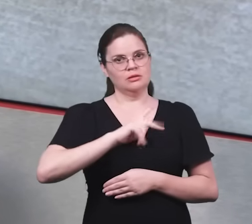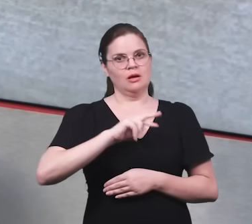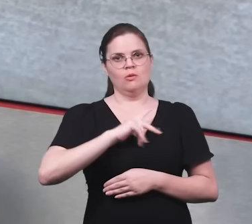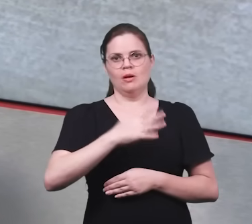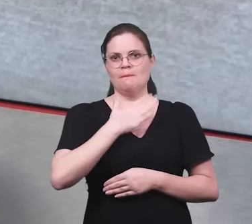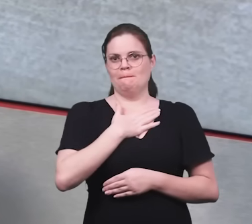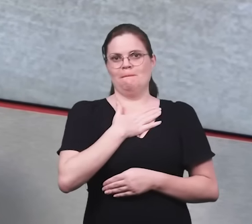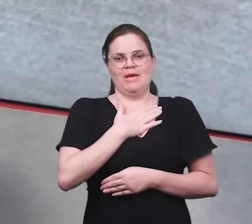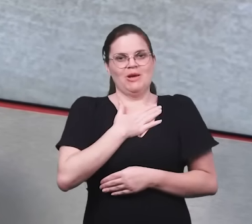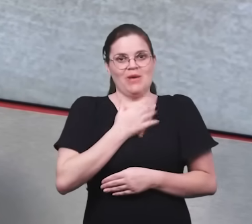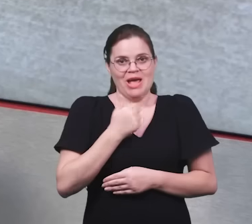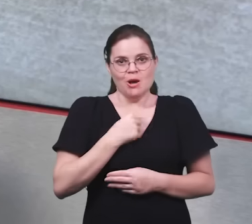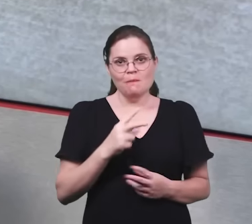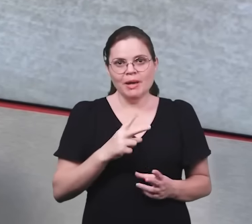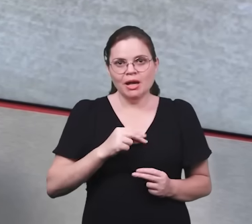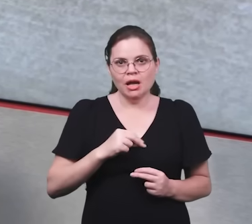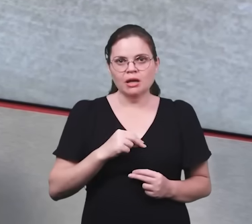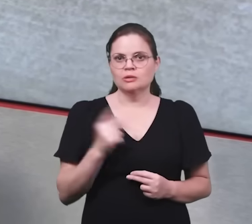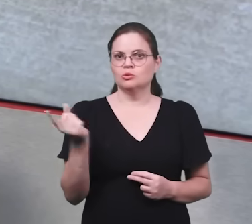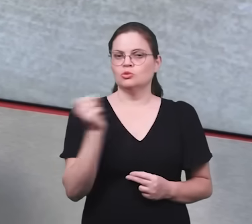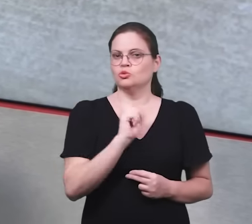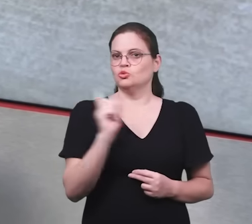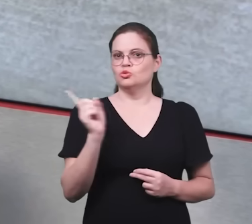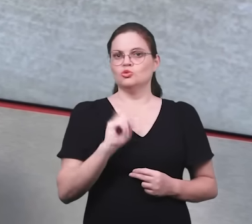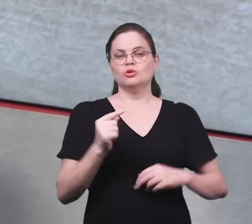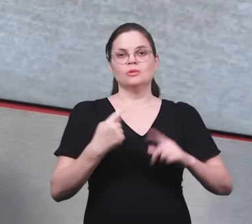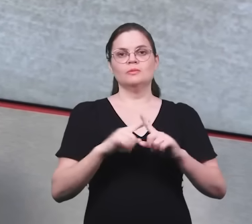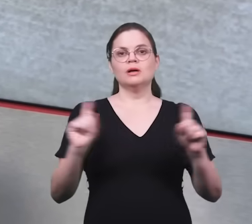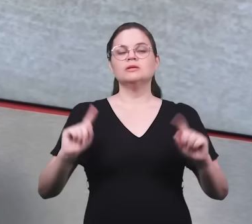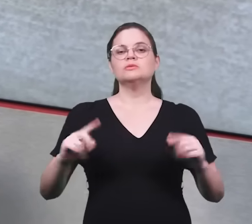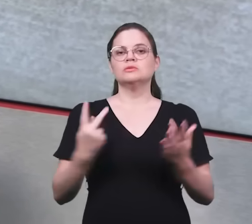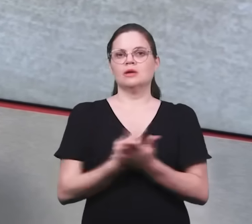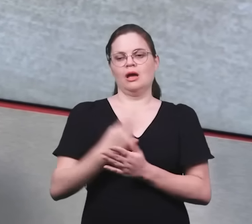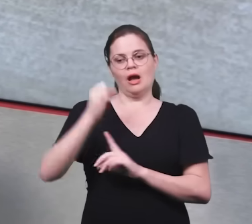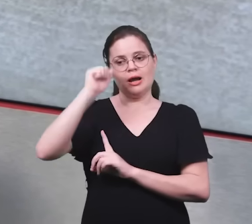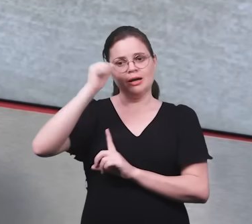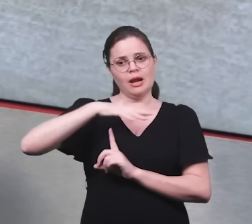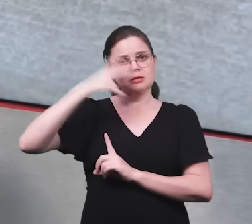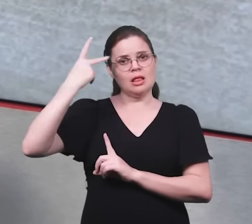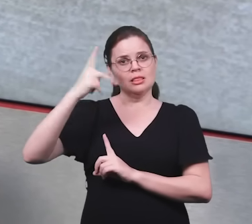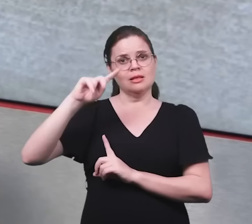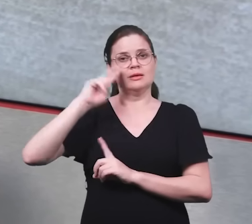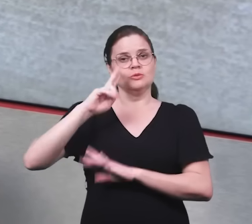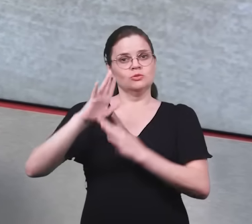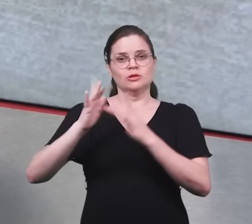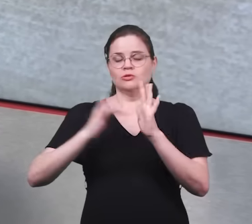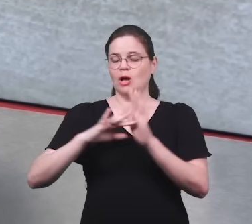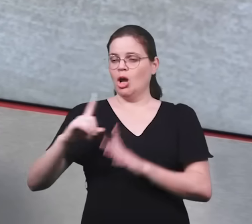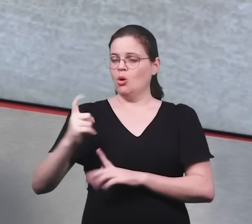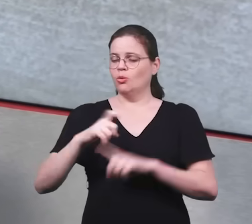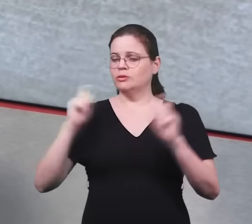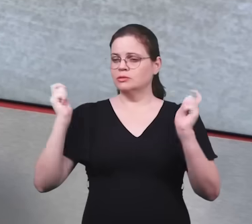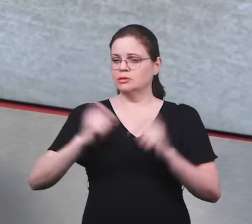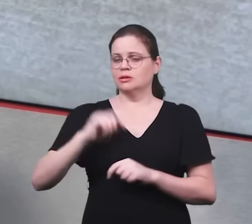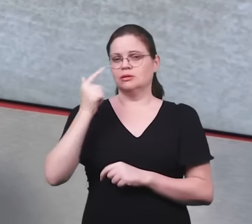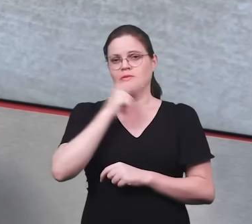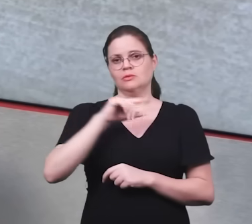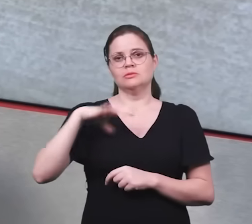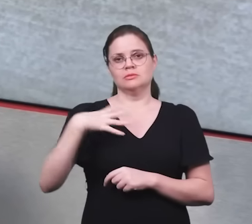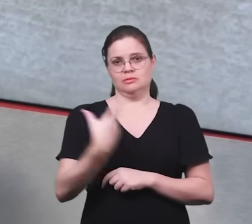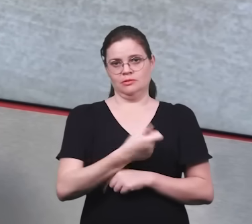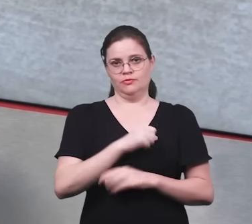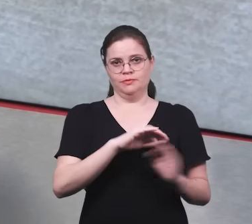não depende de qualquer mérito nosso, mas tão somente da graça salvadora do nosso Senhor e Salvador Jesus